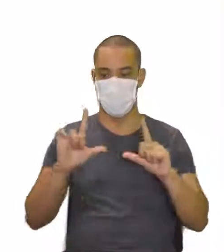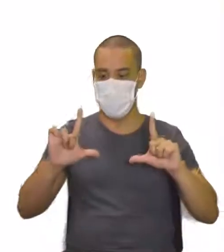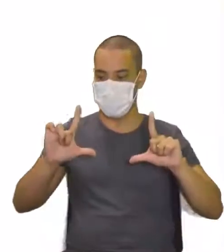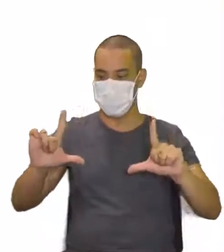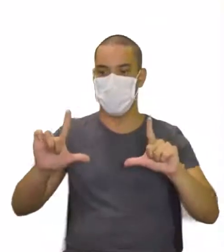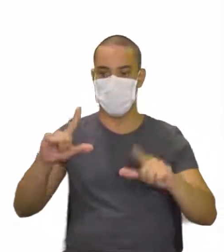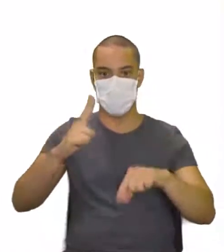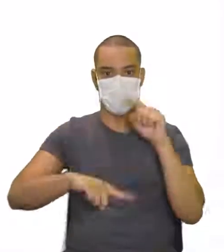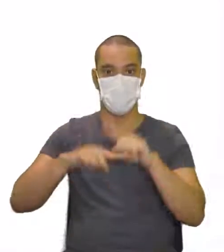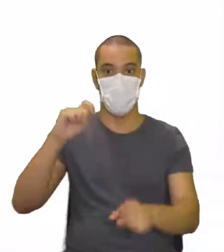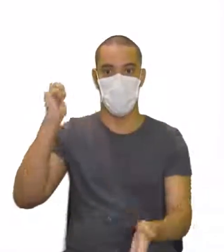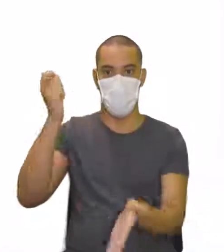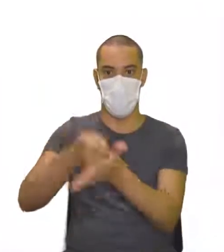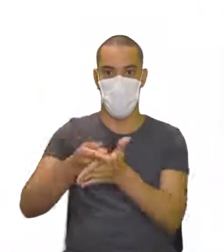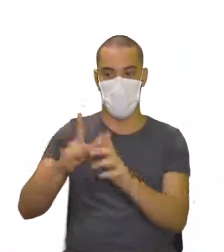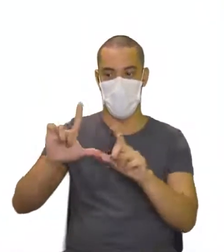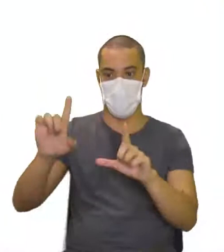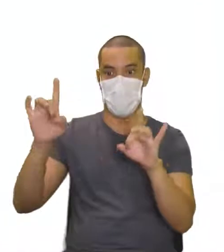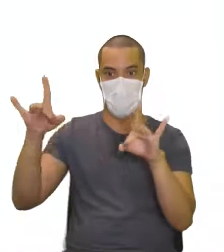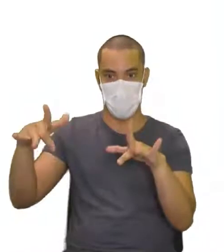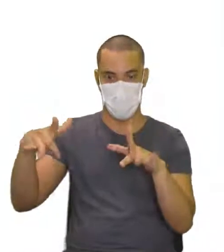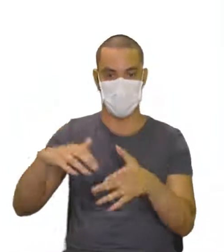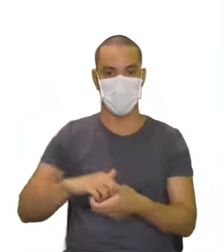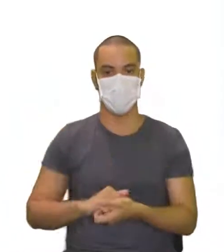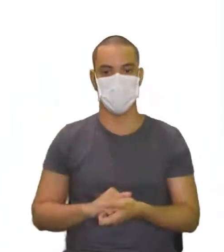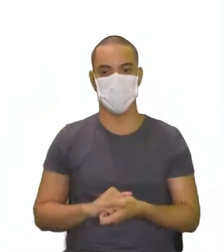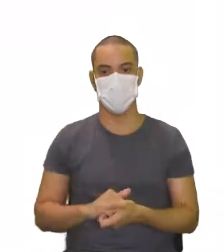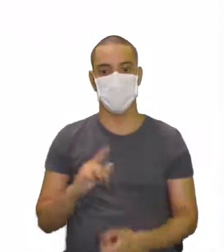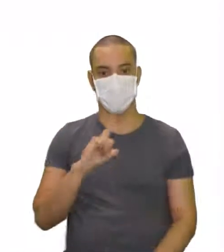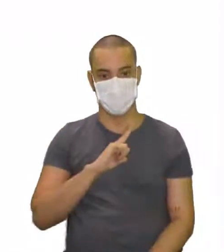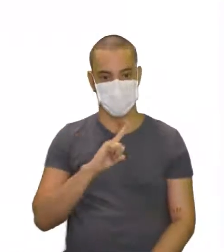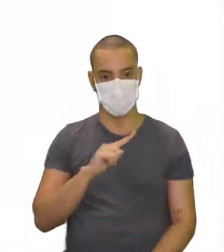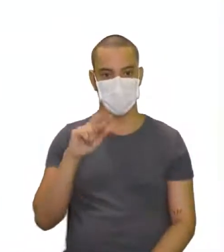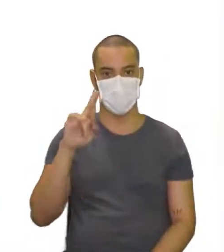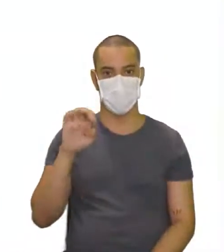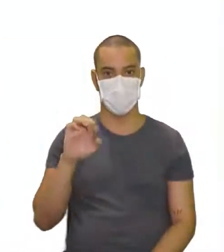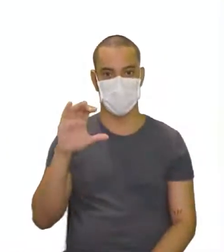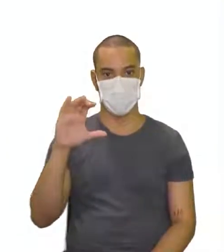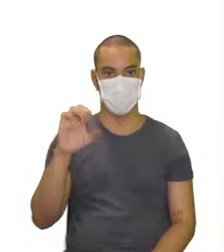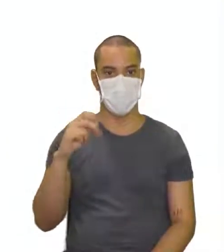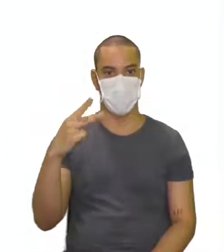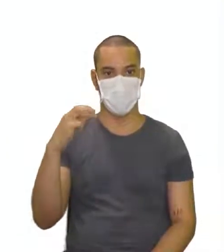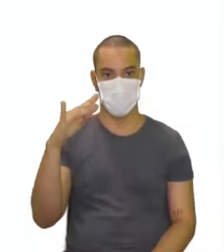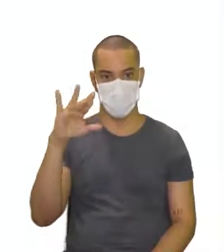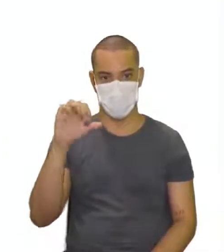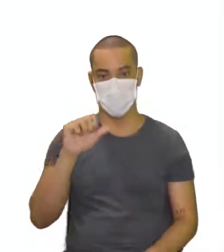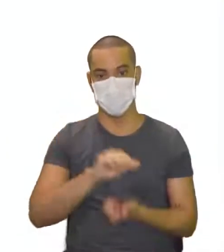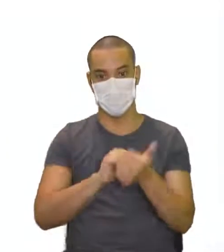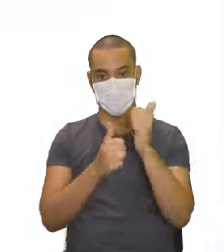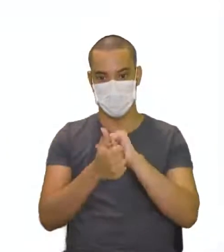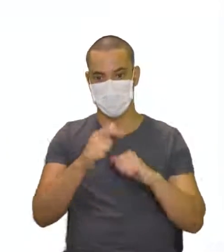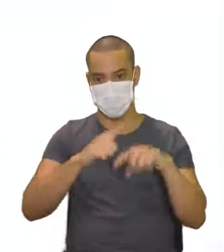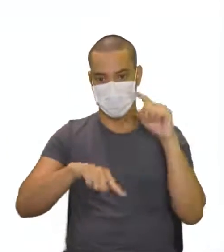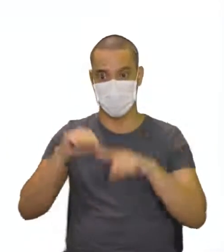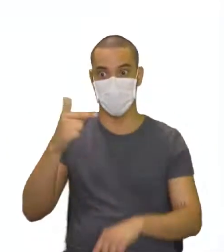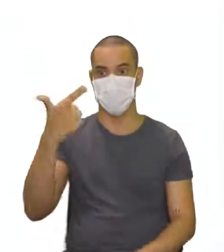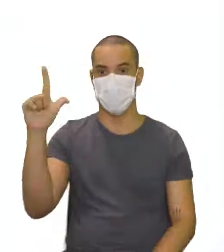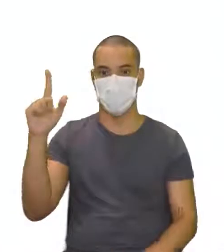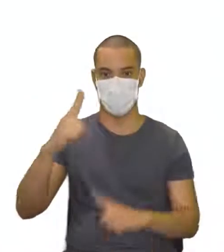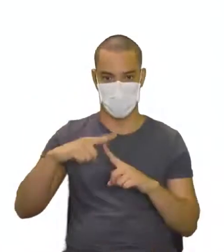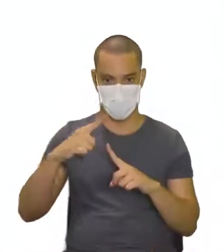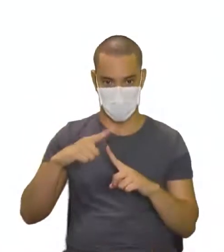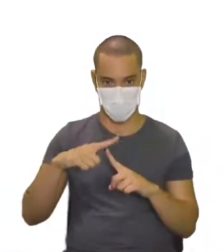vêm no equipamento, ok? E aqui nós temos receptores, são aqueles que transformam energia elétrica em outro tipo de